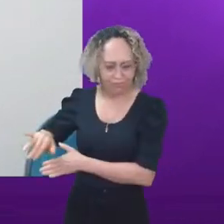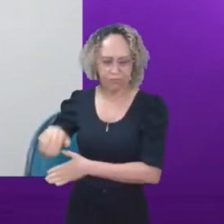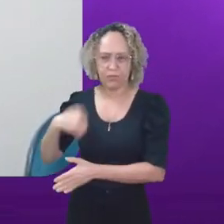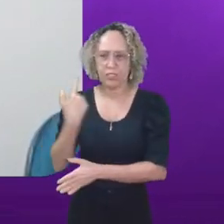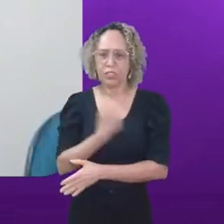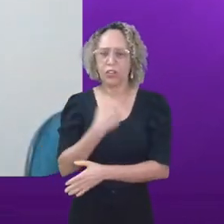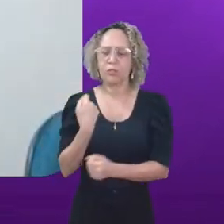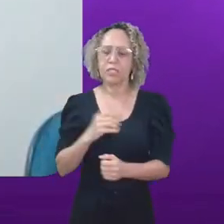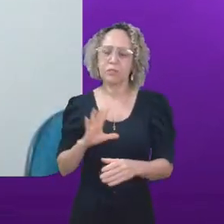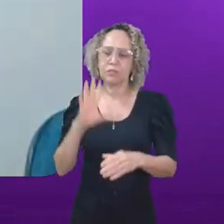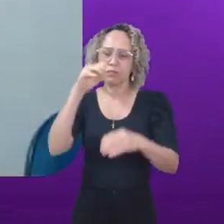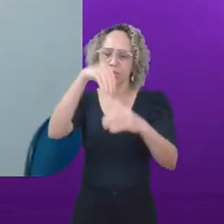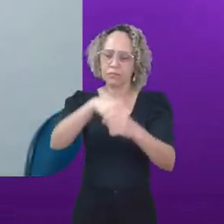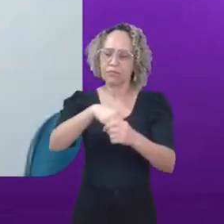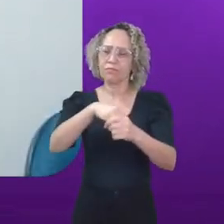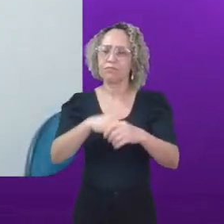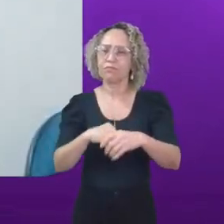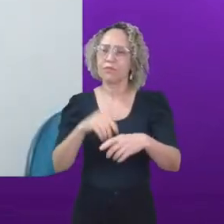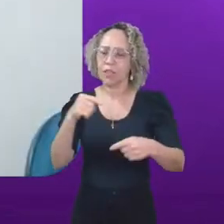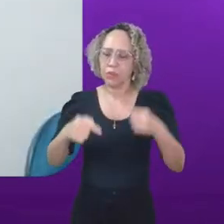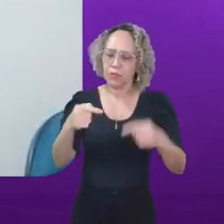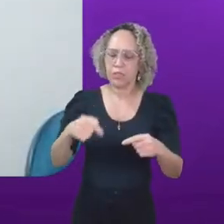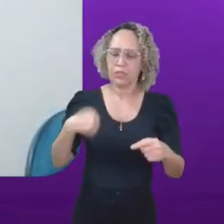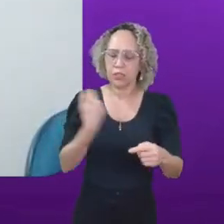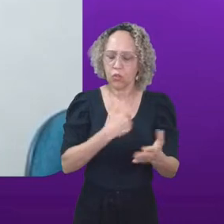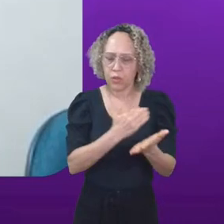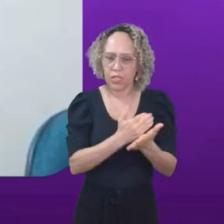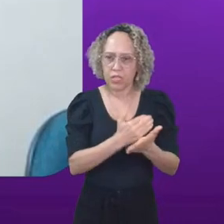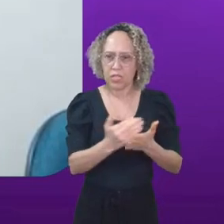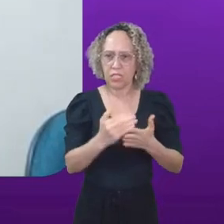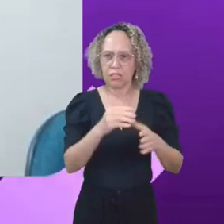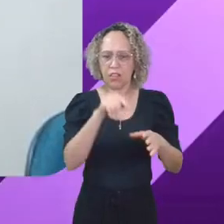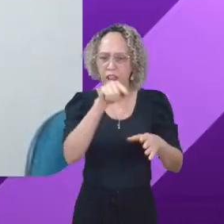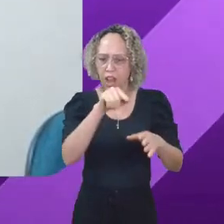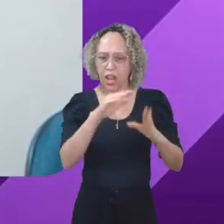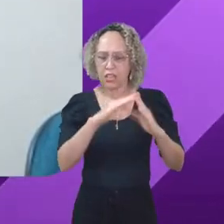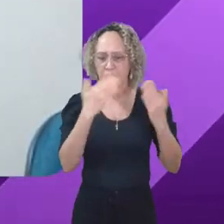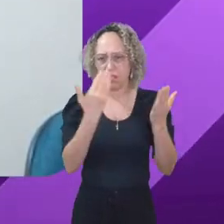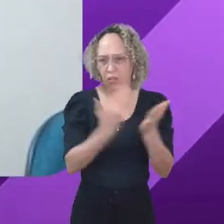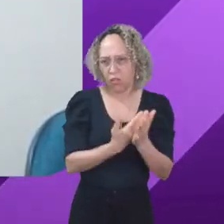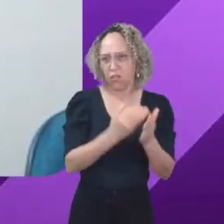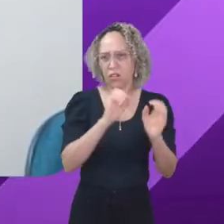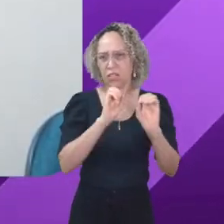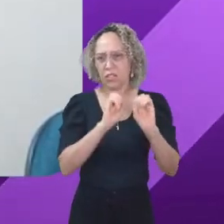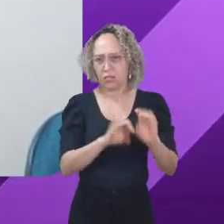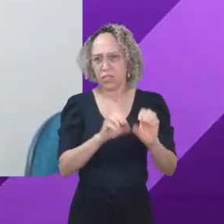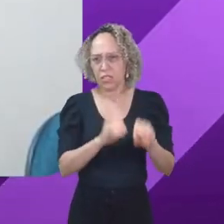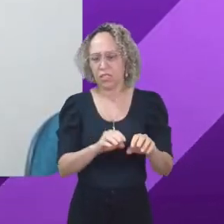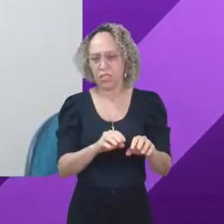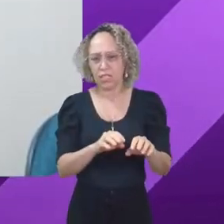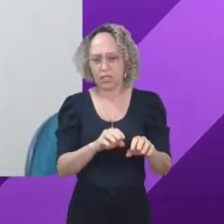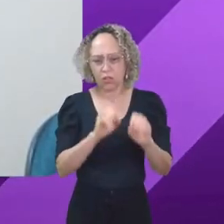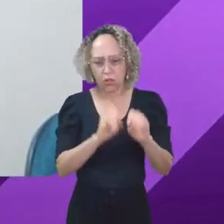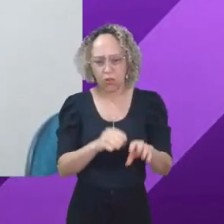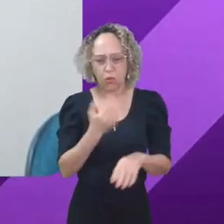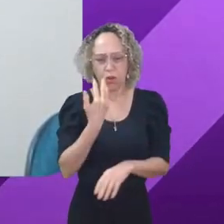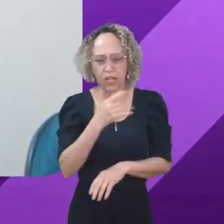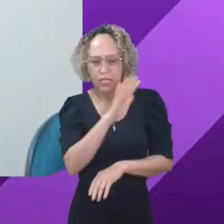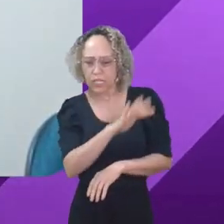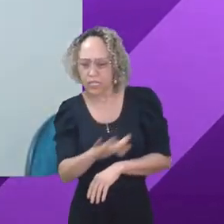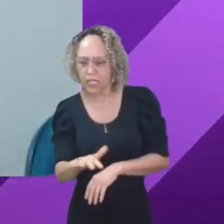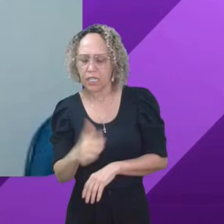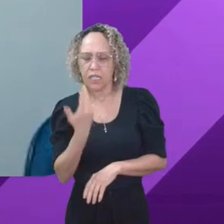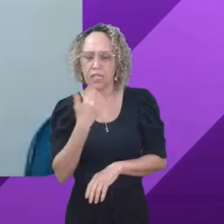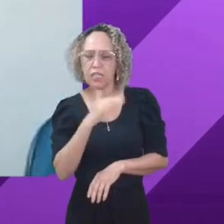inserida nisso. E se a gente começa isso na educação, se a gente começa isso lá na escola, né, com a criança, essa criança